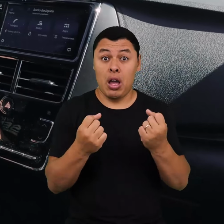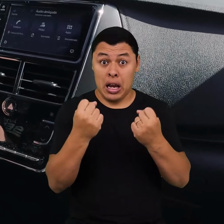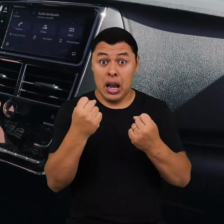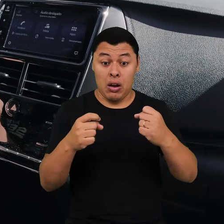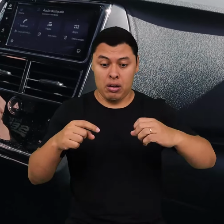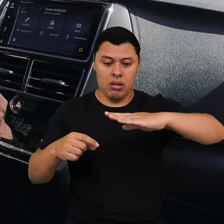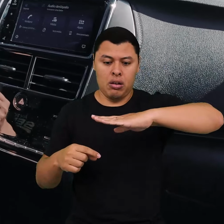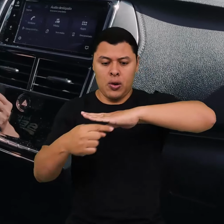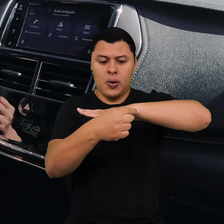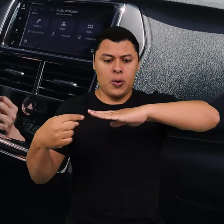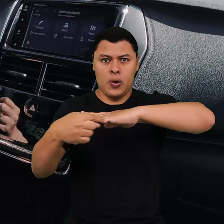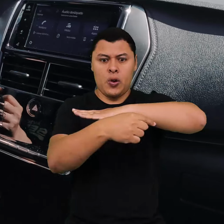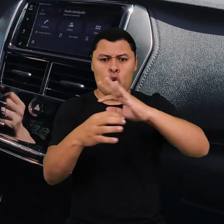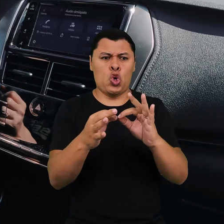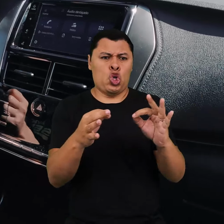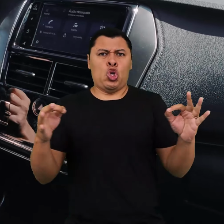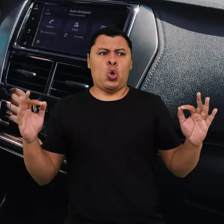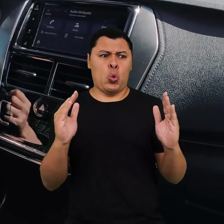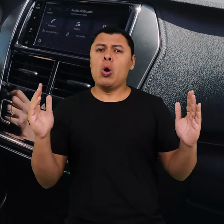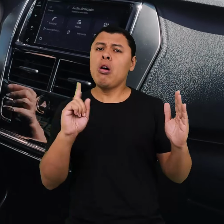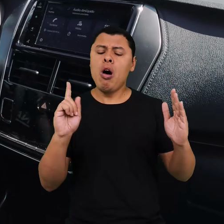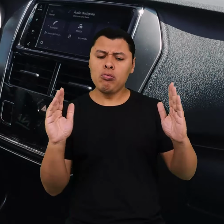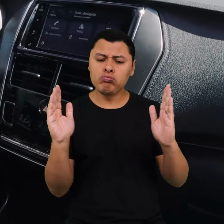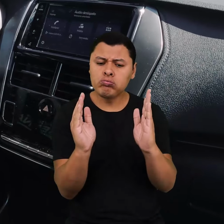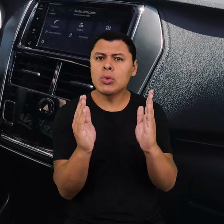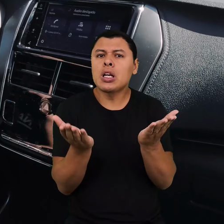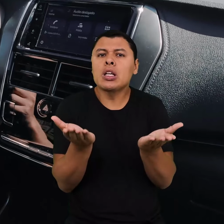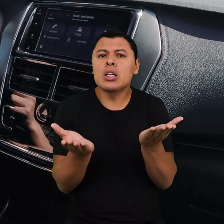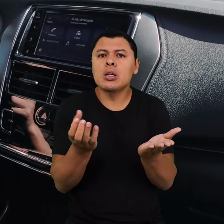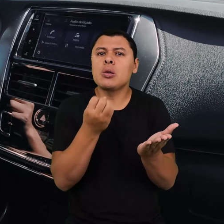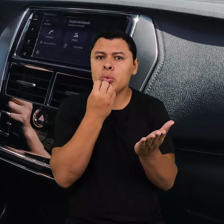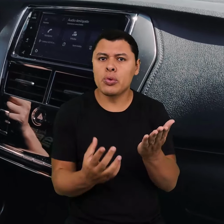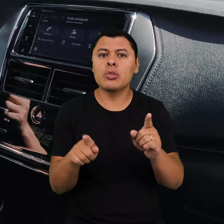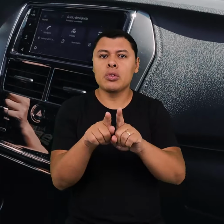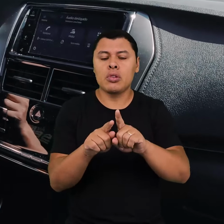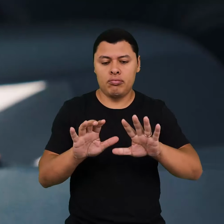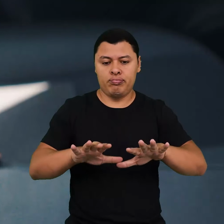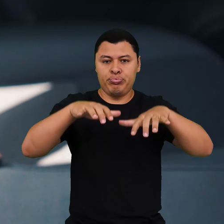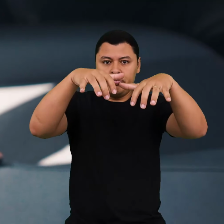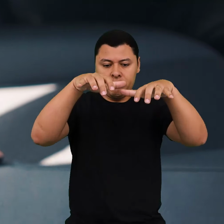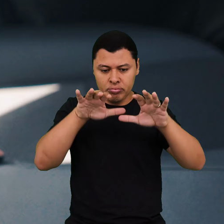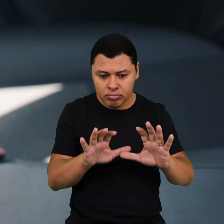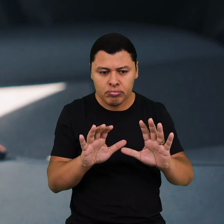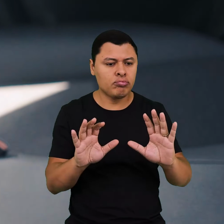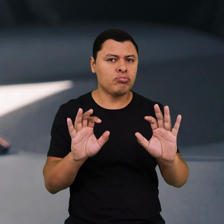né? E o porta-malas também a gente está totalmente dentro da média do segmento, né?